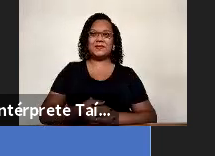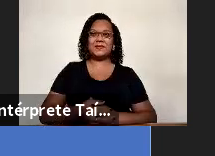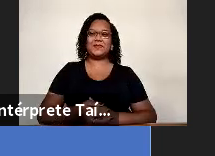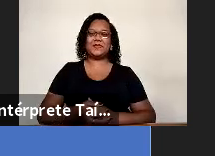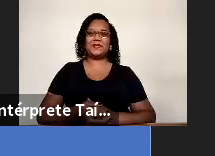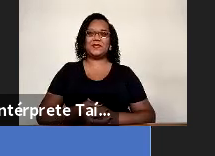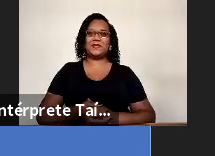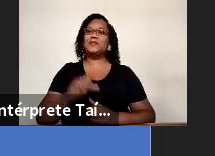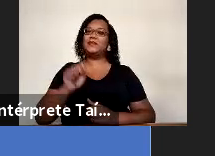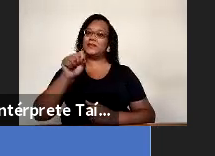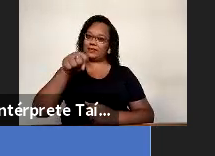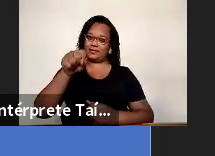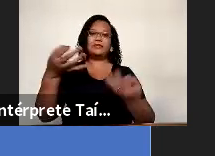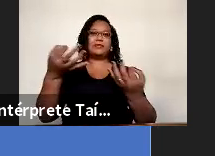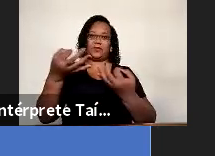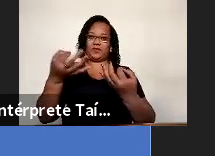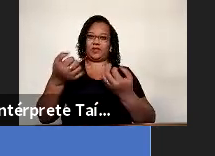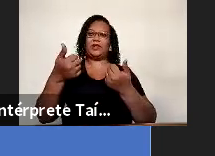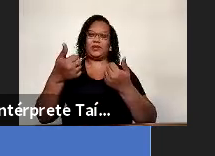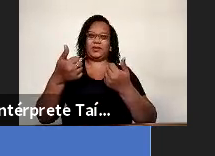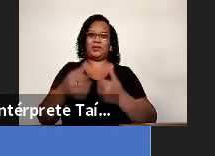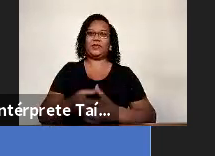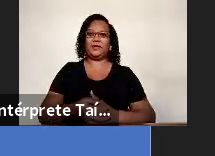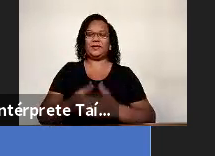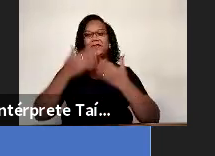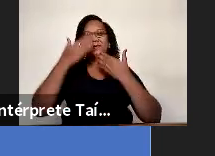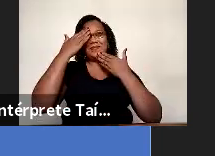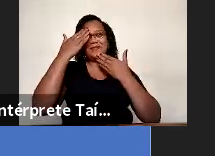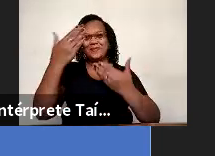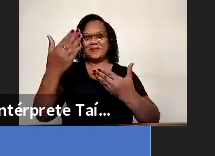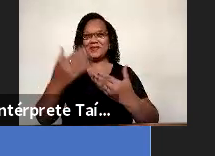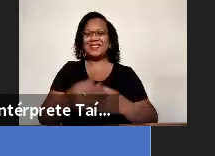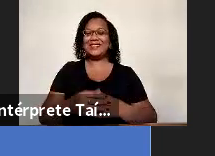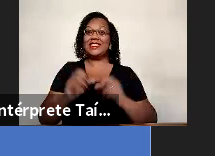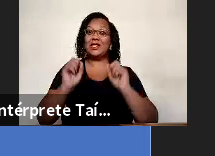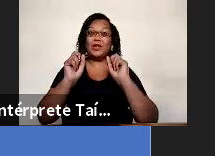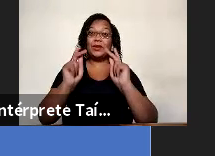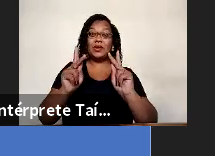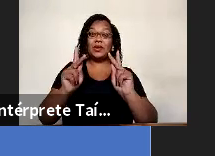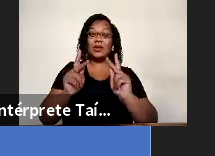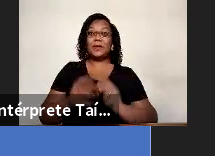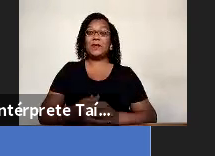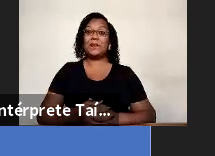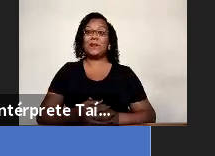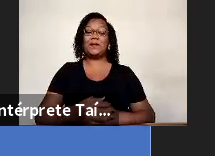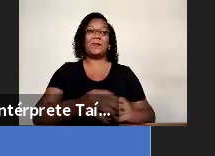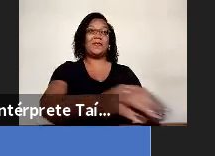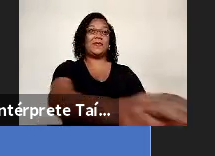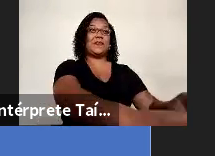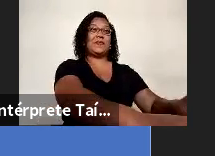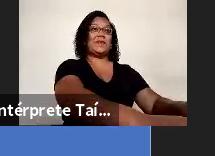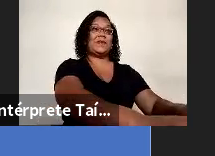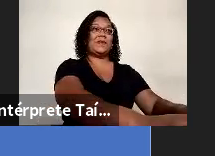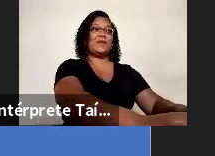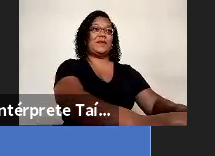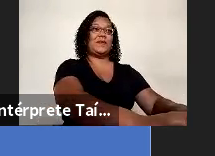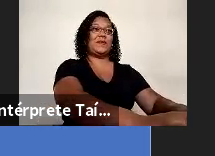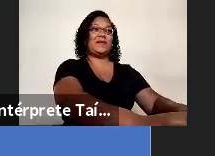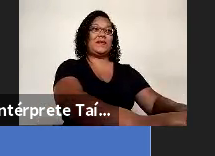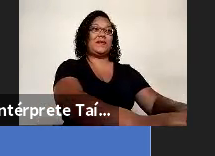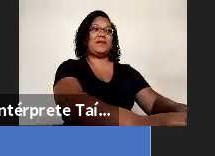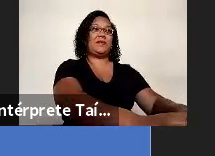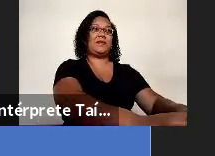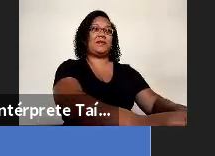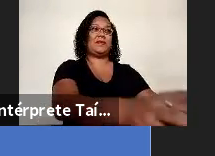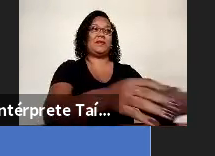Sim, Ana, Eu suponho perfeito. que sim. Tá ótimo, então. Muito obrigada. Ok, so now I'm switching into English. I'm just giving the